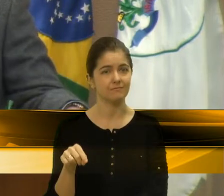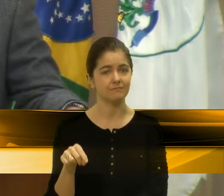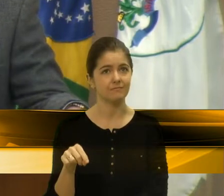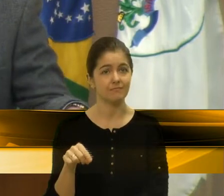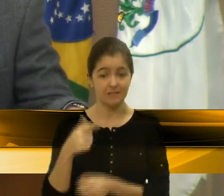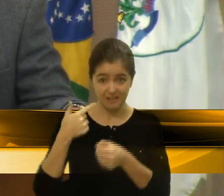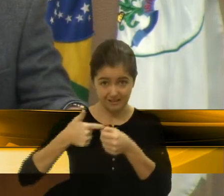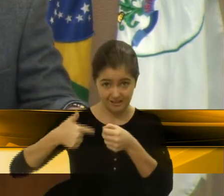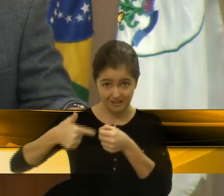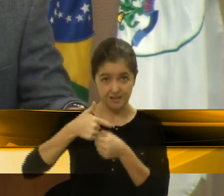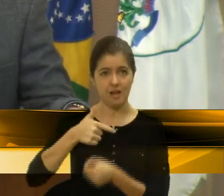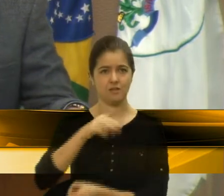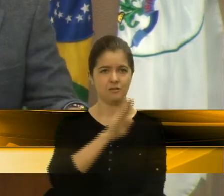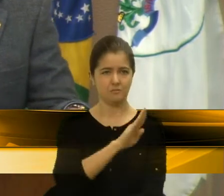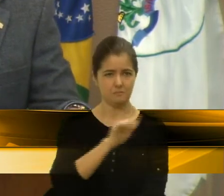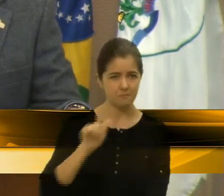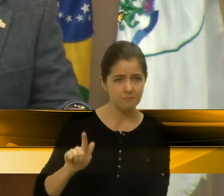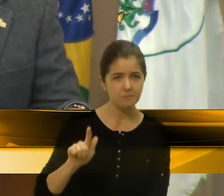frente.